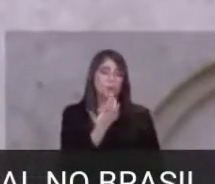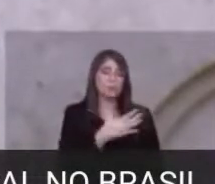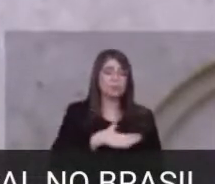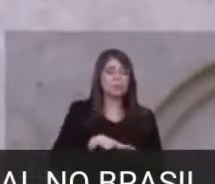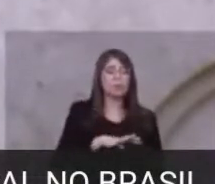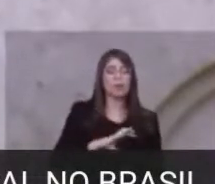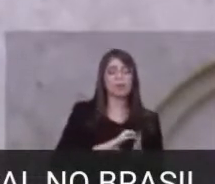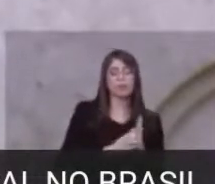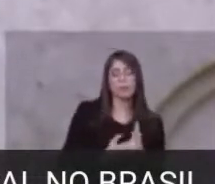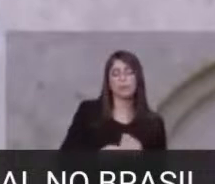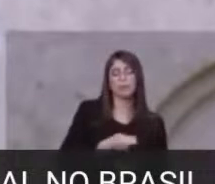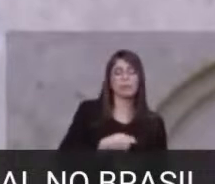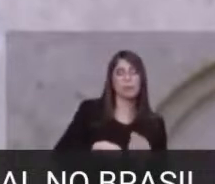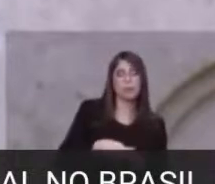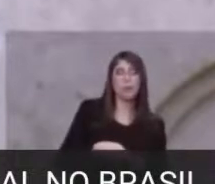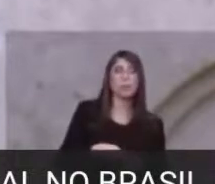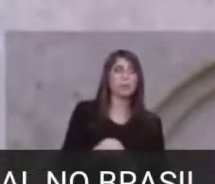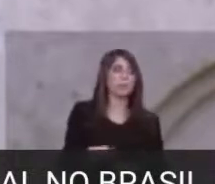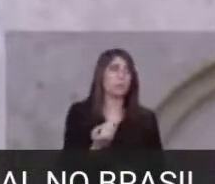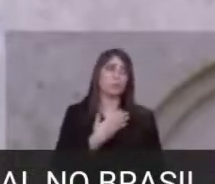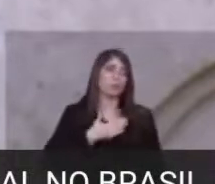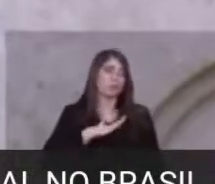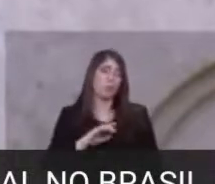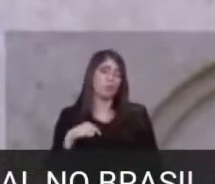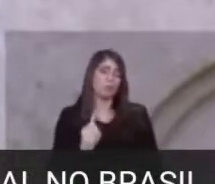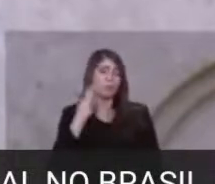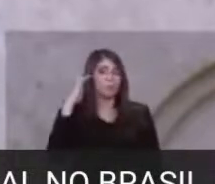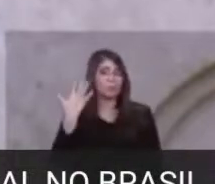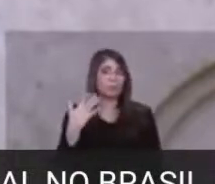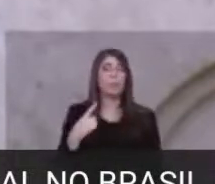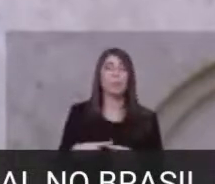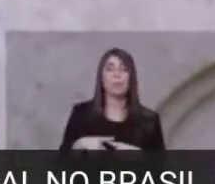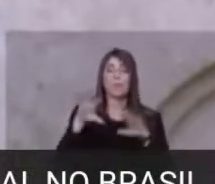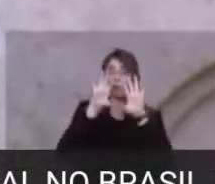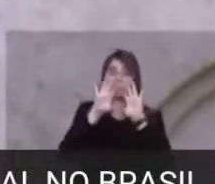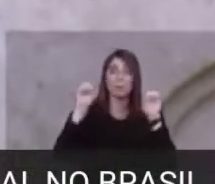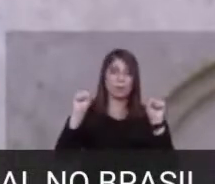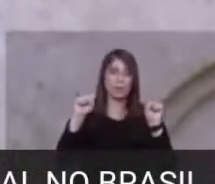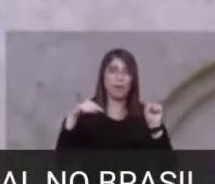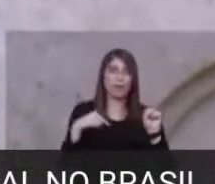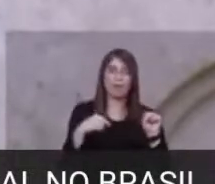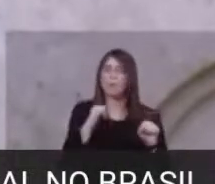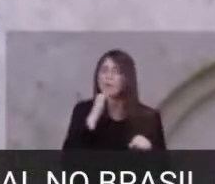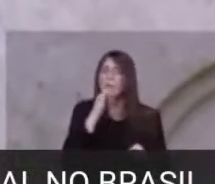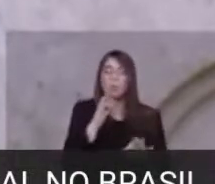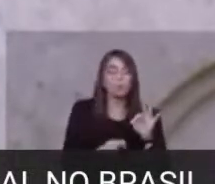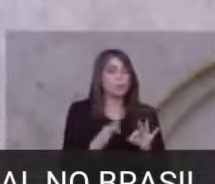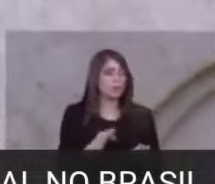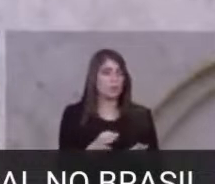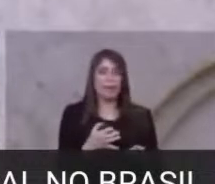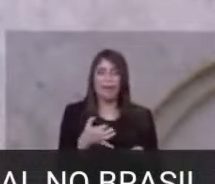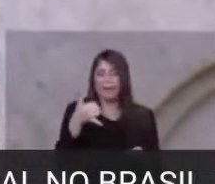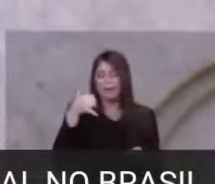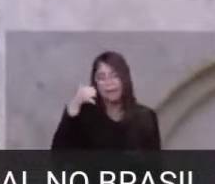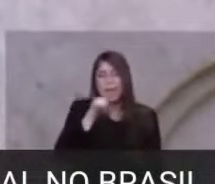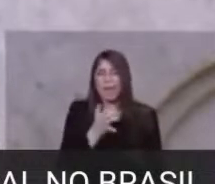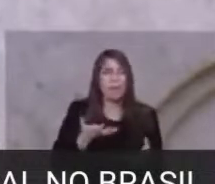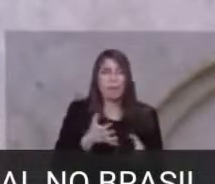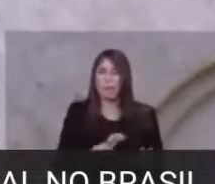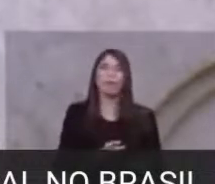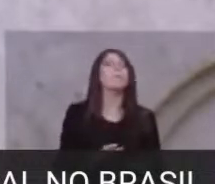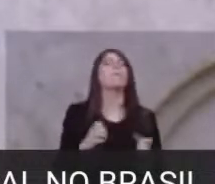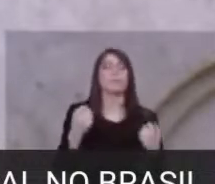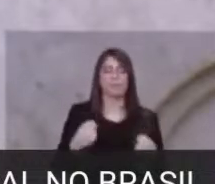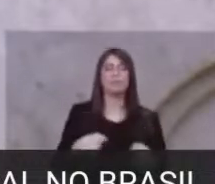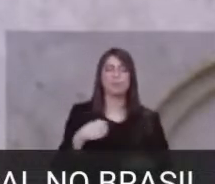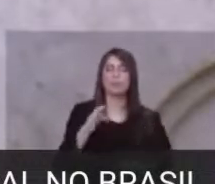segmentos políticos, econômicos e sociais importantes, porque ao tribunal não é dado recusar-se a julgar questões difíceis e